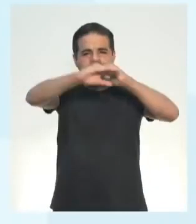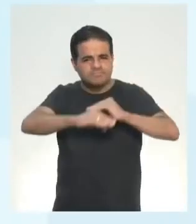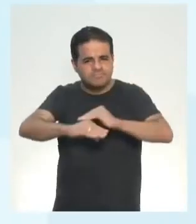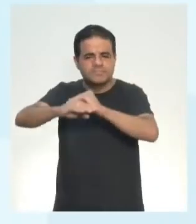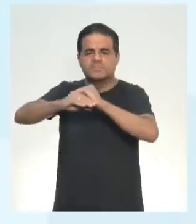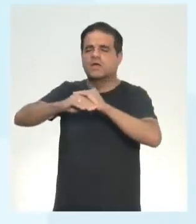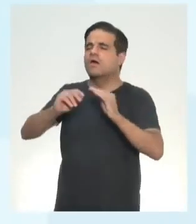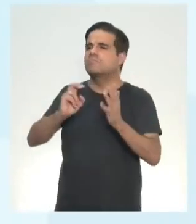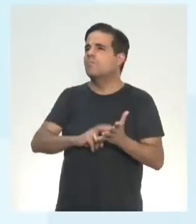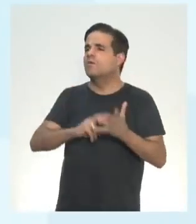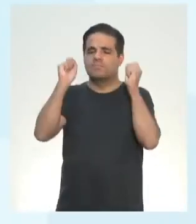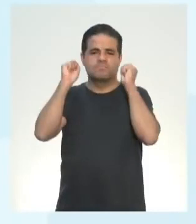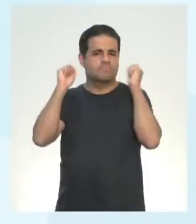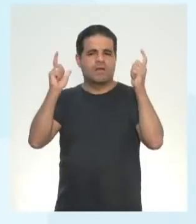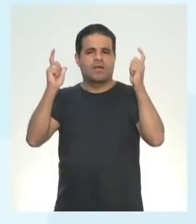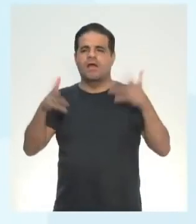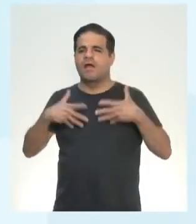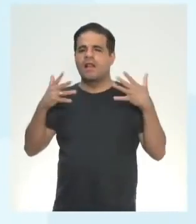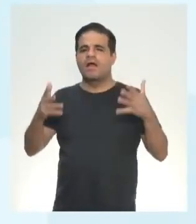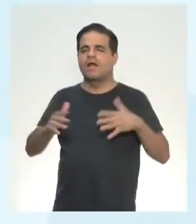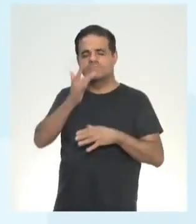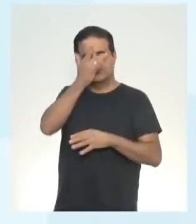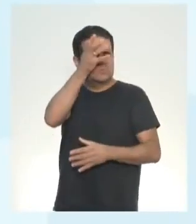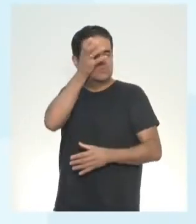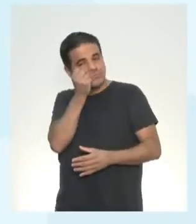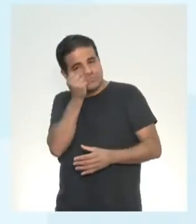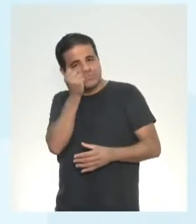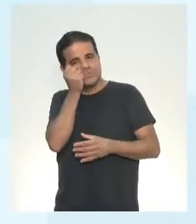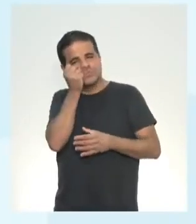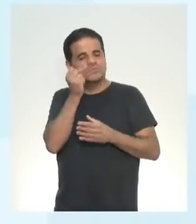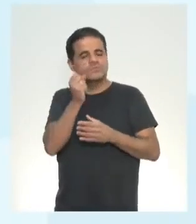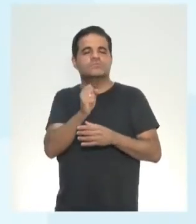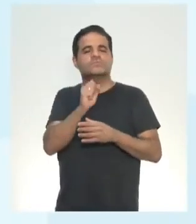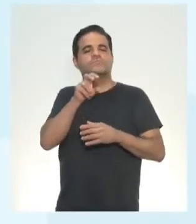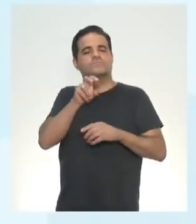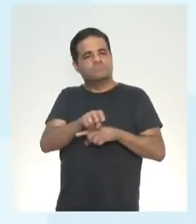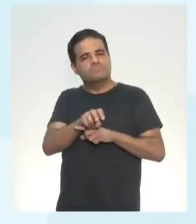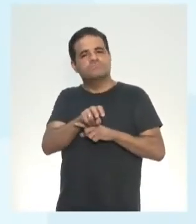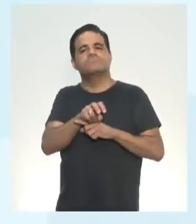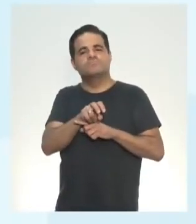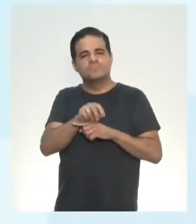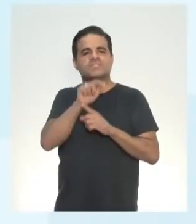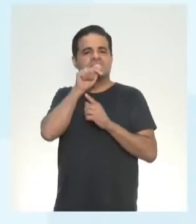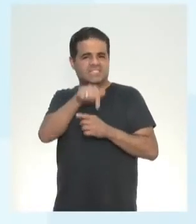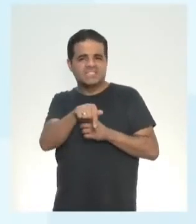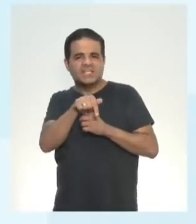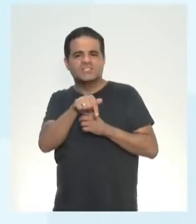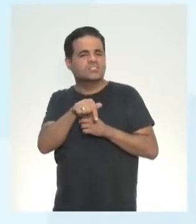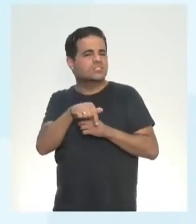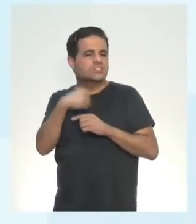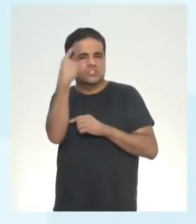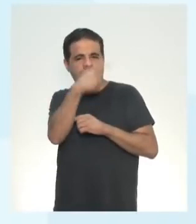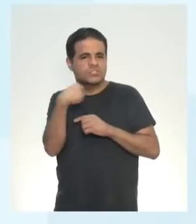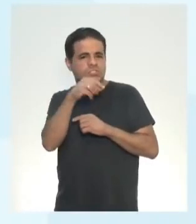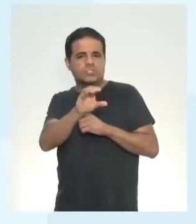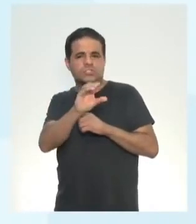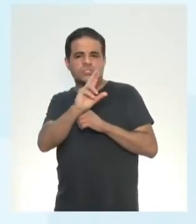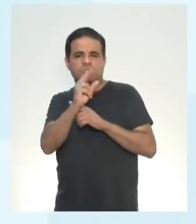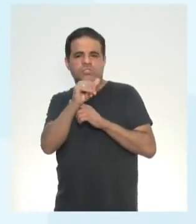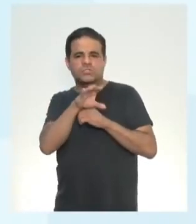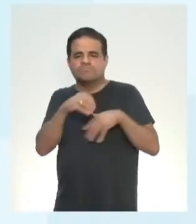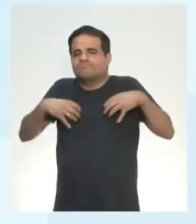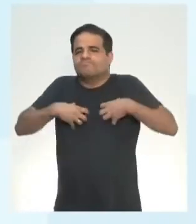Um acordar alegre e farto de quem dormiu, de uma sentada. 7 horas de chumbo, como se